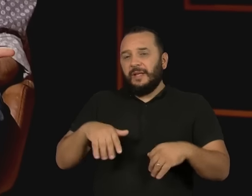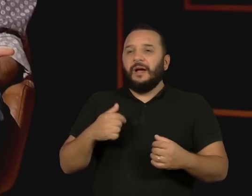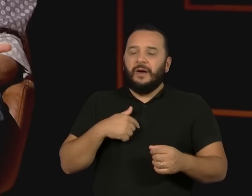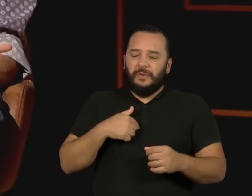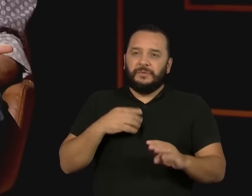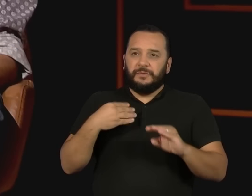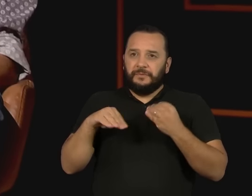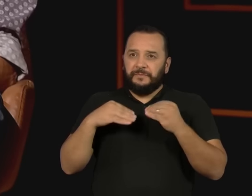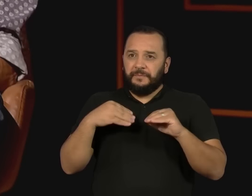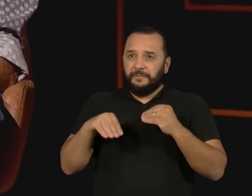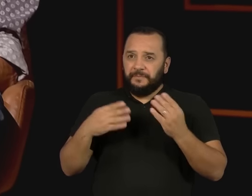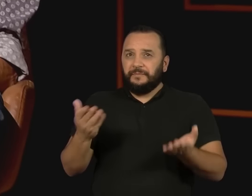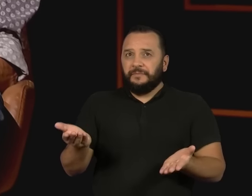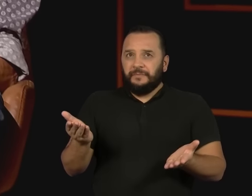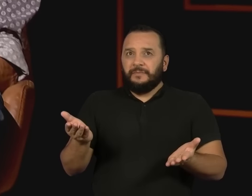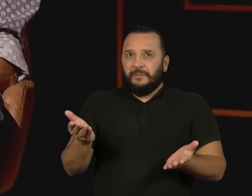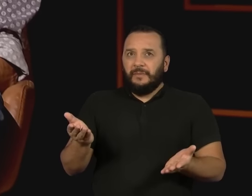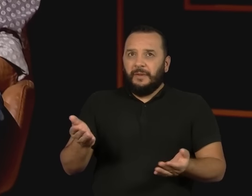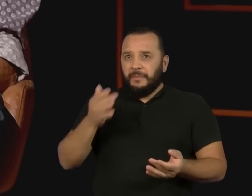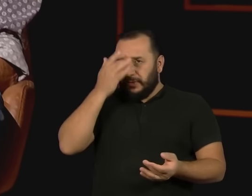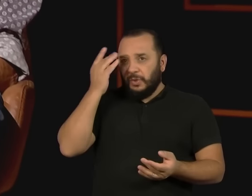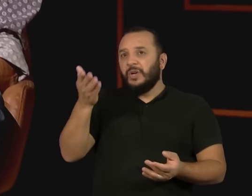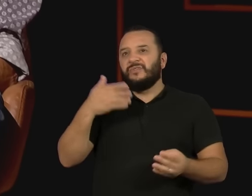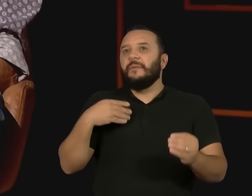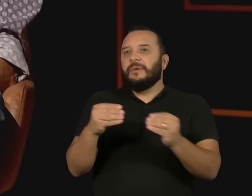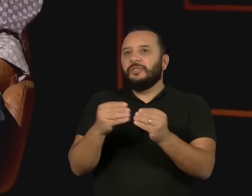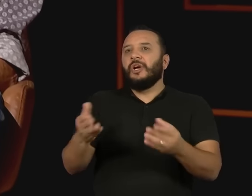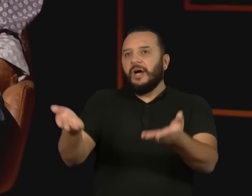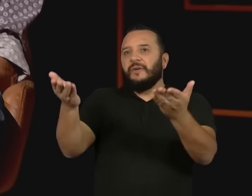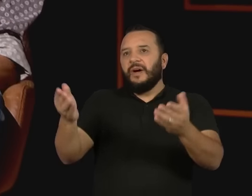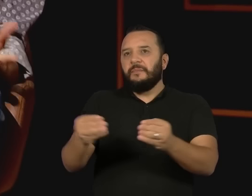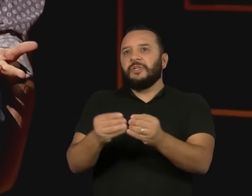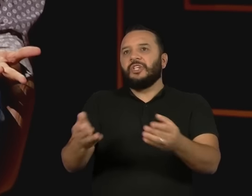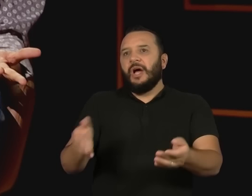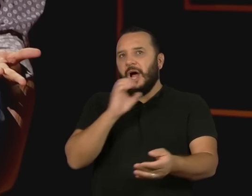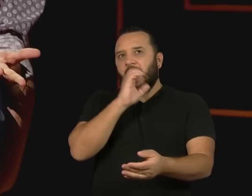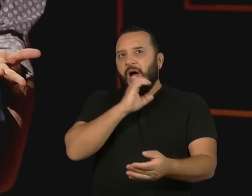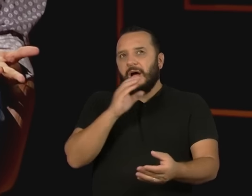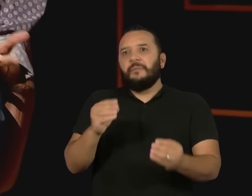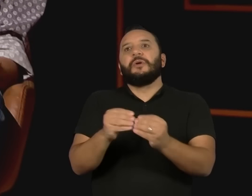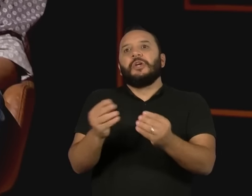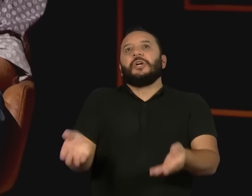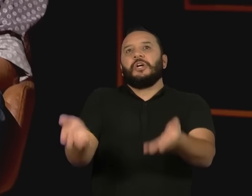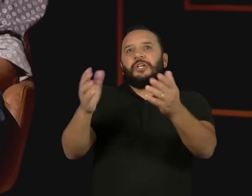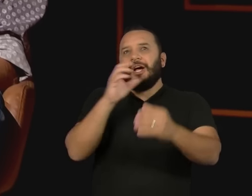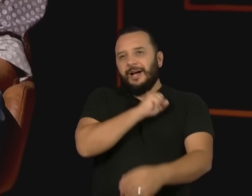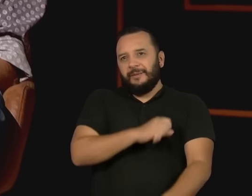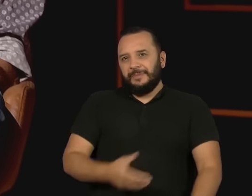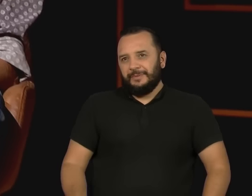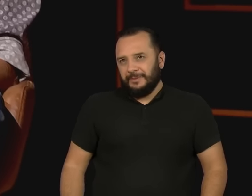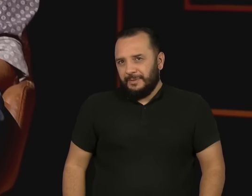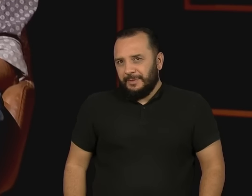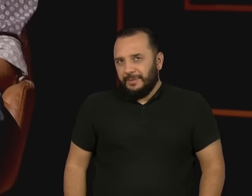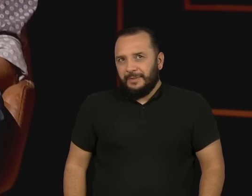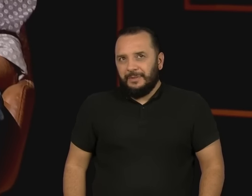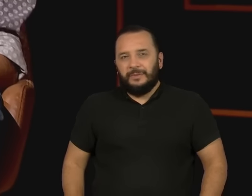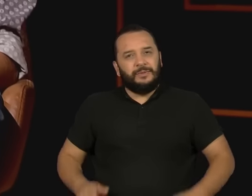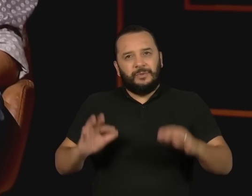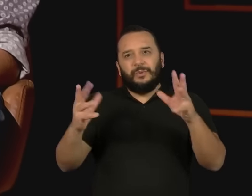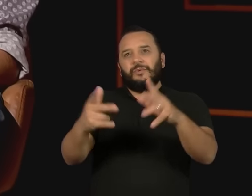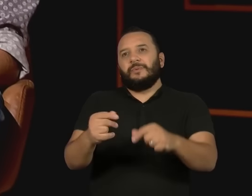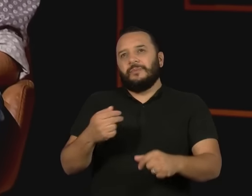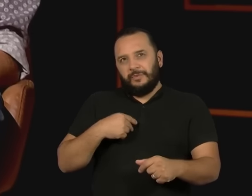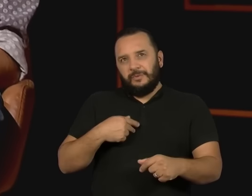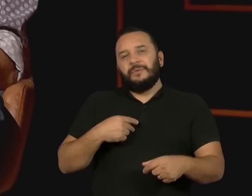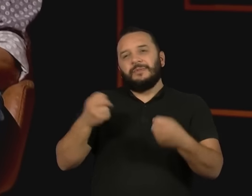até o cara mais bronco falou: e aí, você não vai beijar aquele cara não, pô? Tem que beijar o cara, pô. Era uma unanimidade que precisava